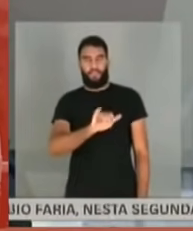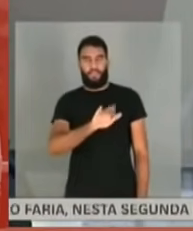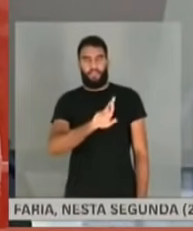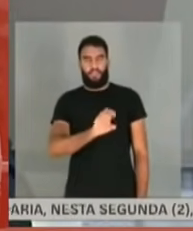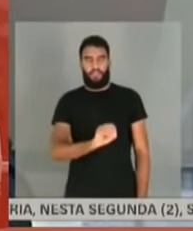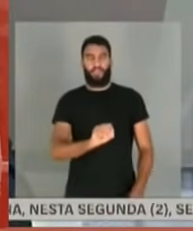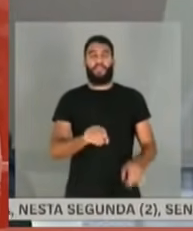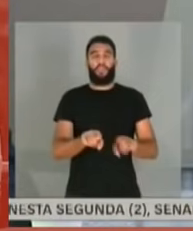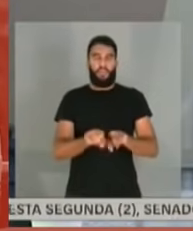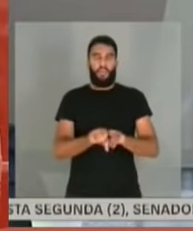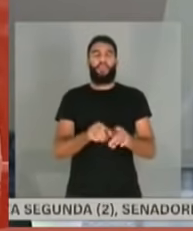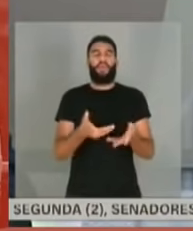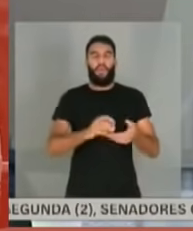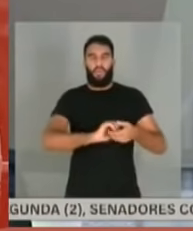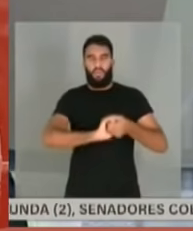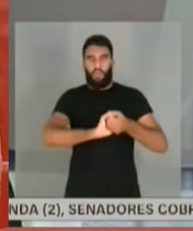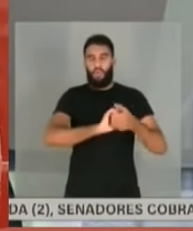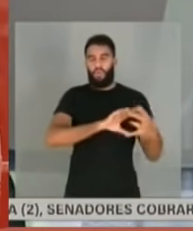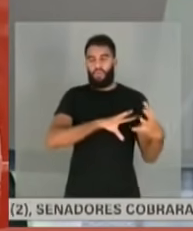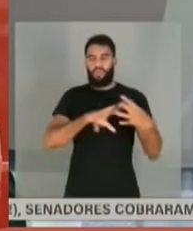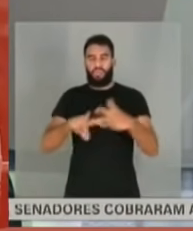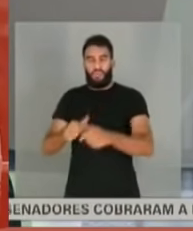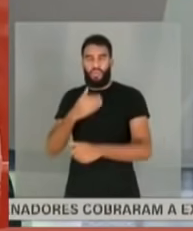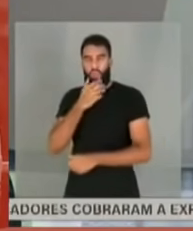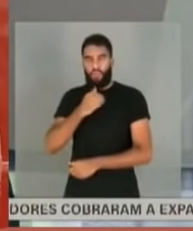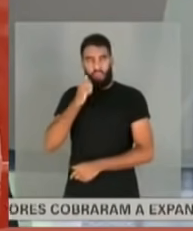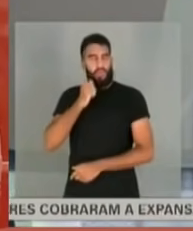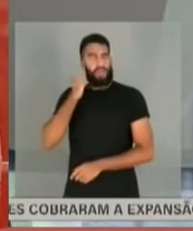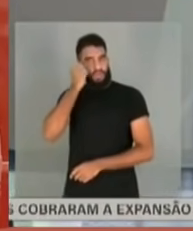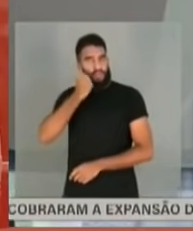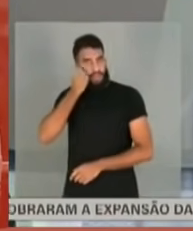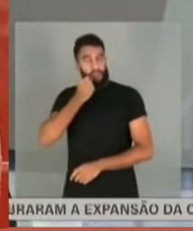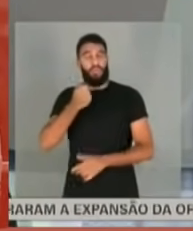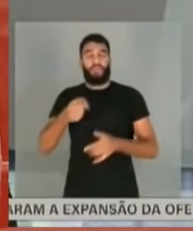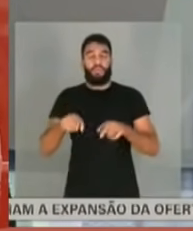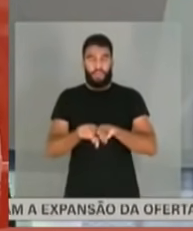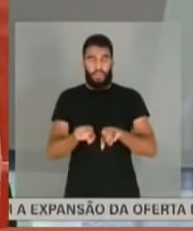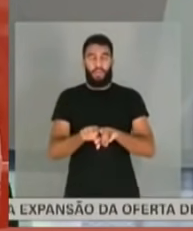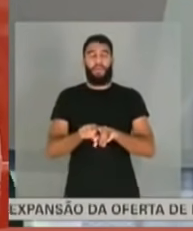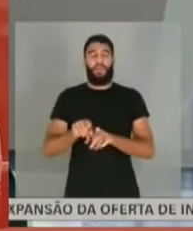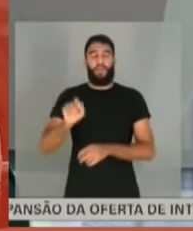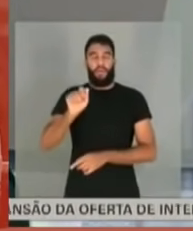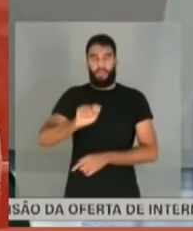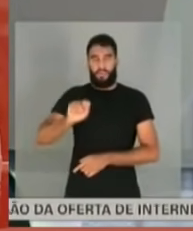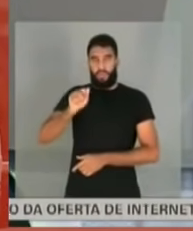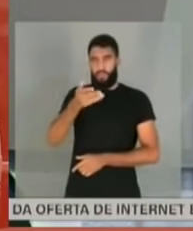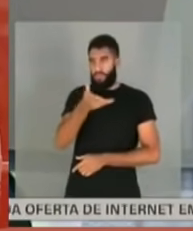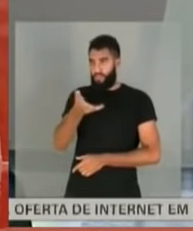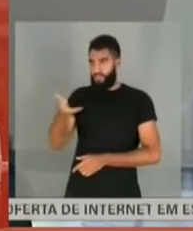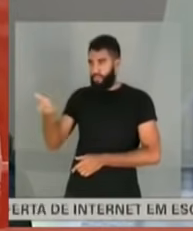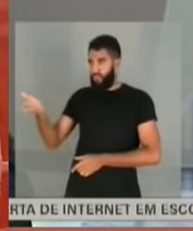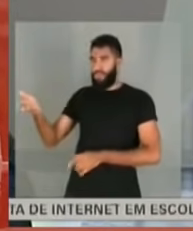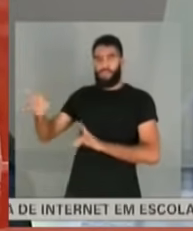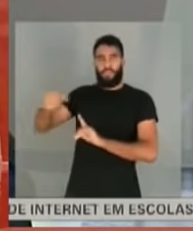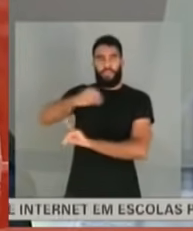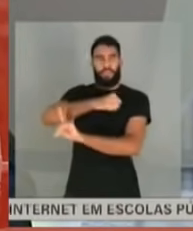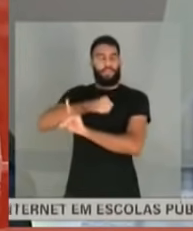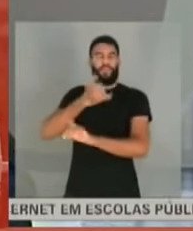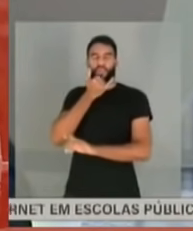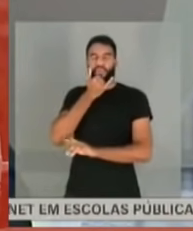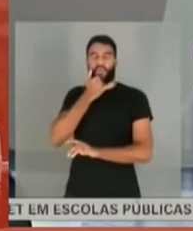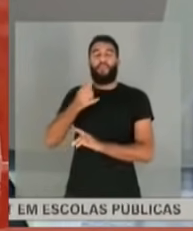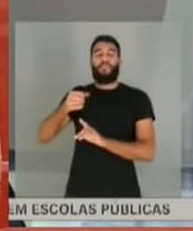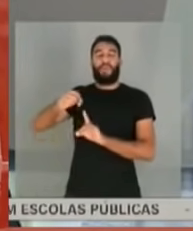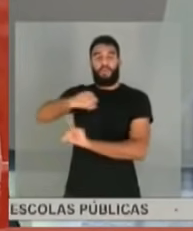muito possível que também esteja sendo acertado nesse período anterior como é que vai se dar a aproximação para que